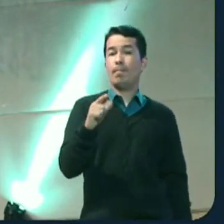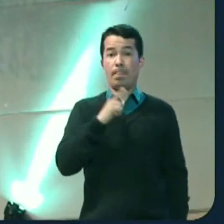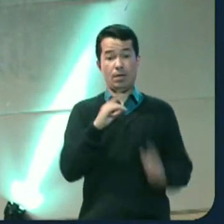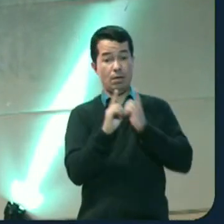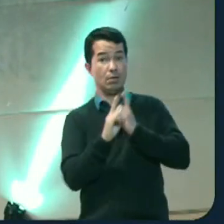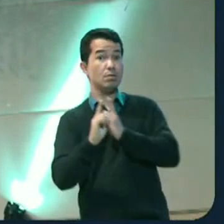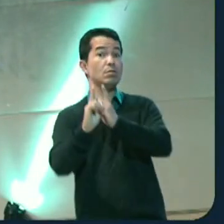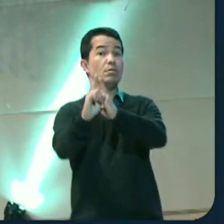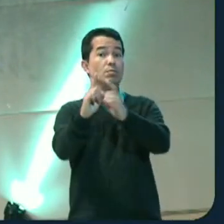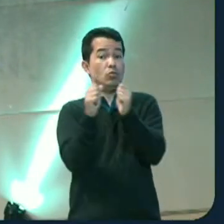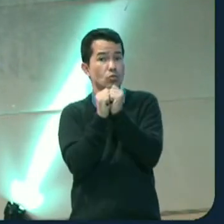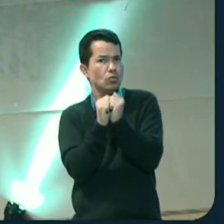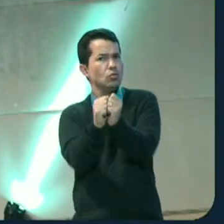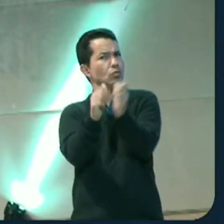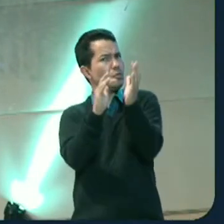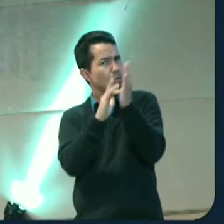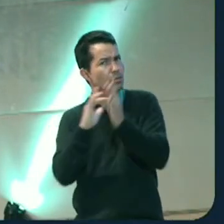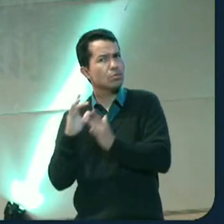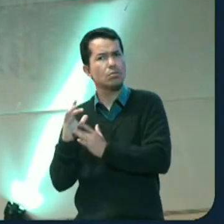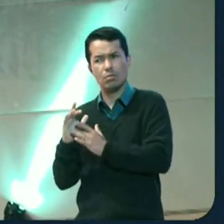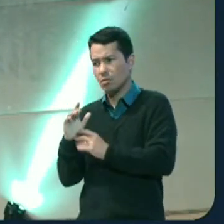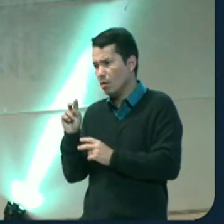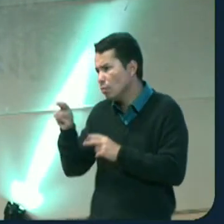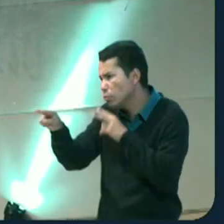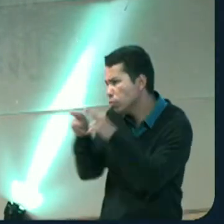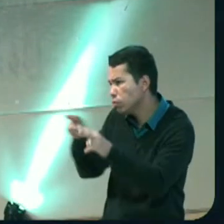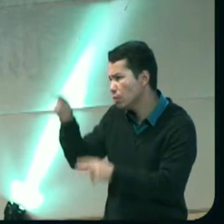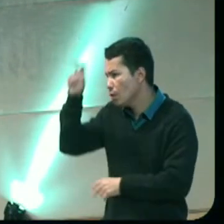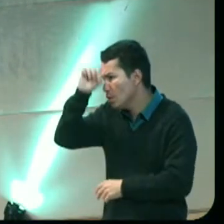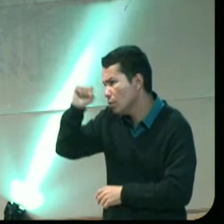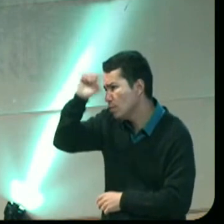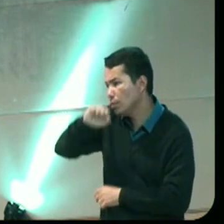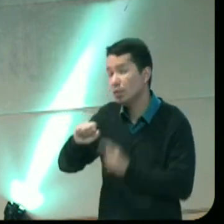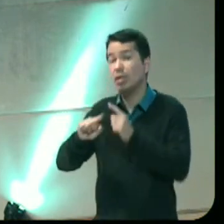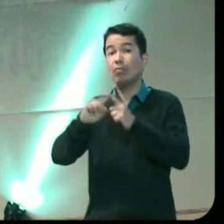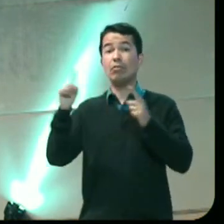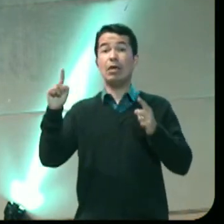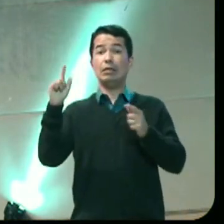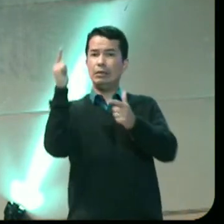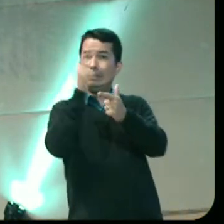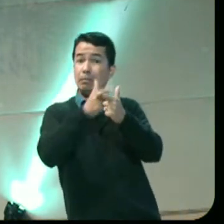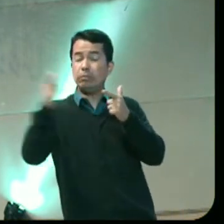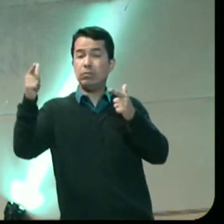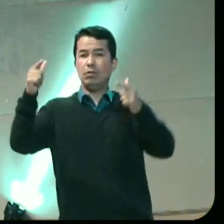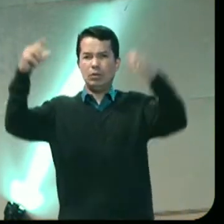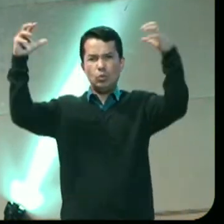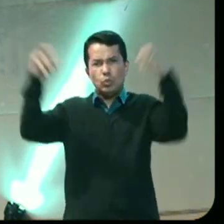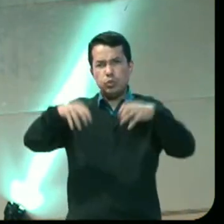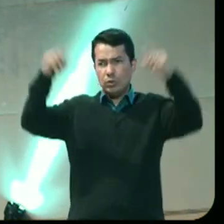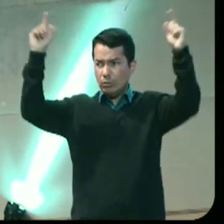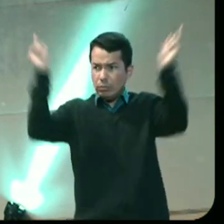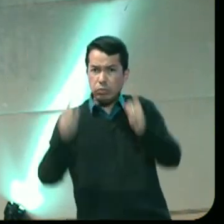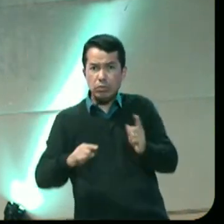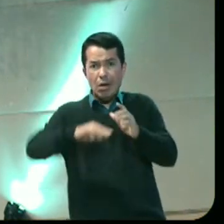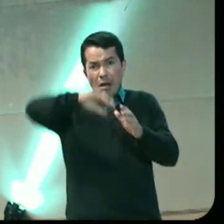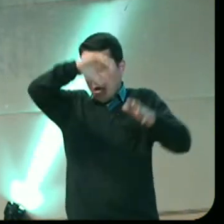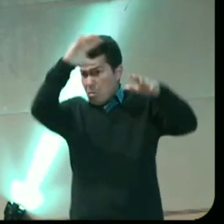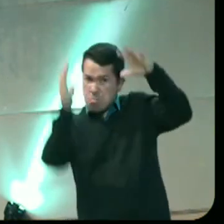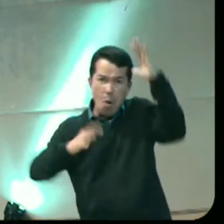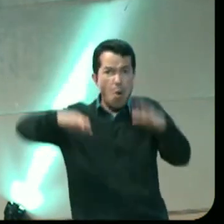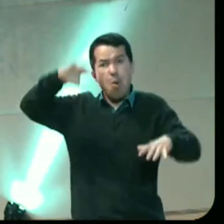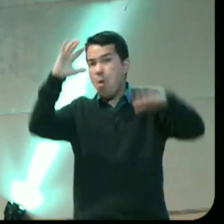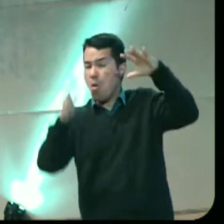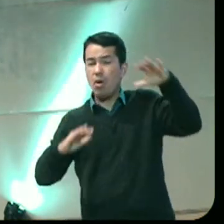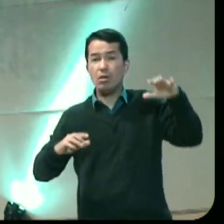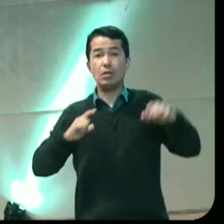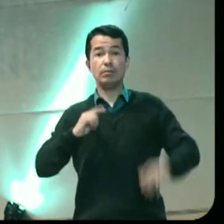fazer, ouvindo os ensinos daquele mestre, mas naquele momento, cadê? Essa tempestade está nos